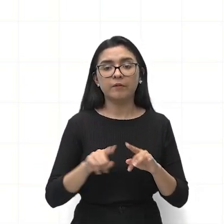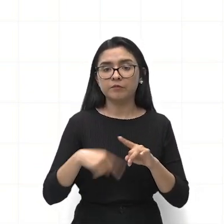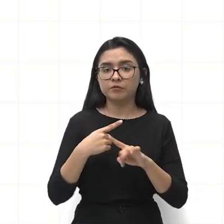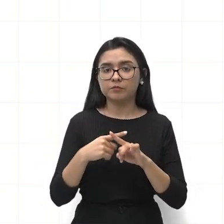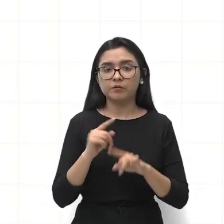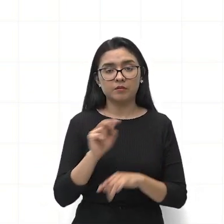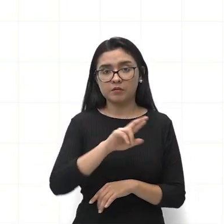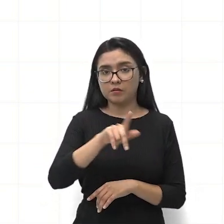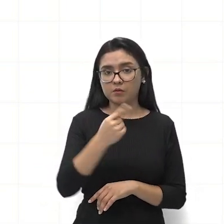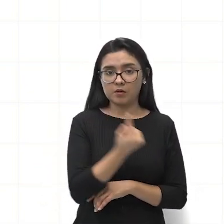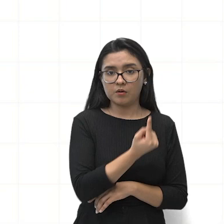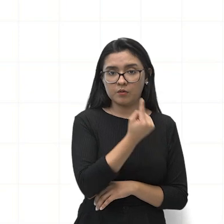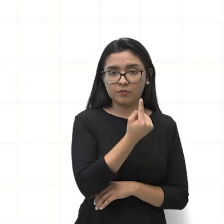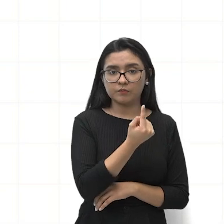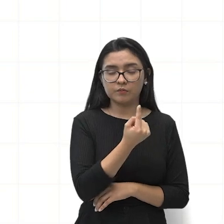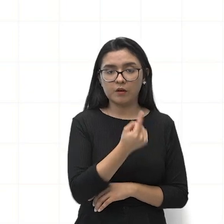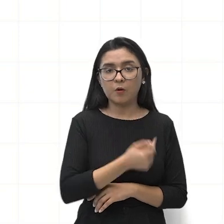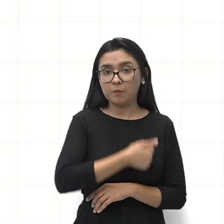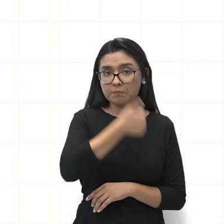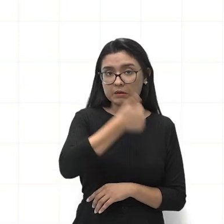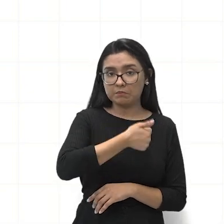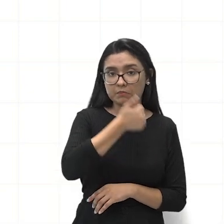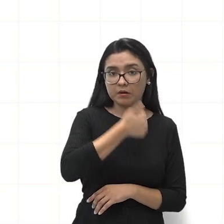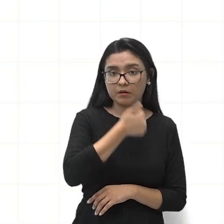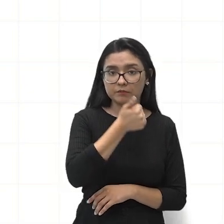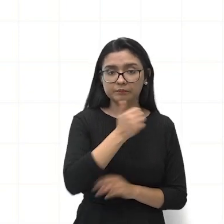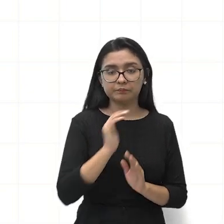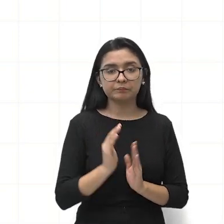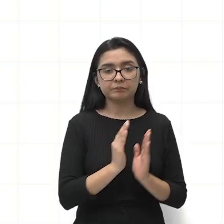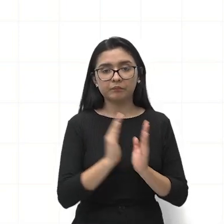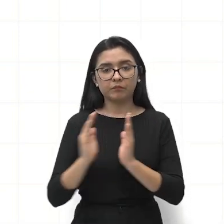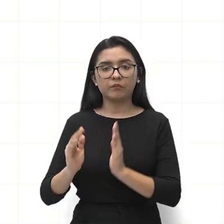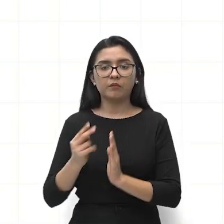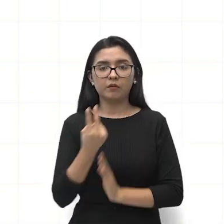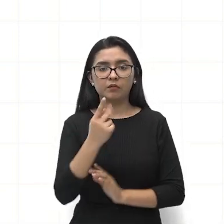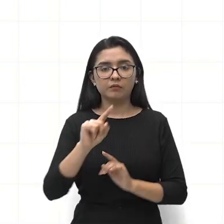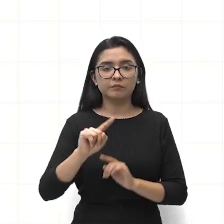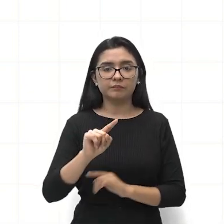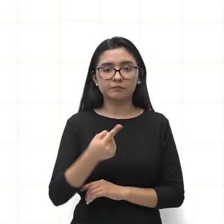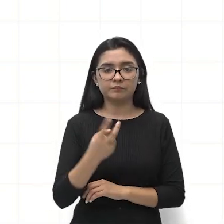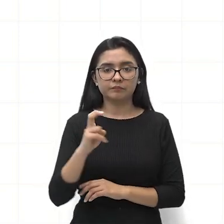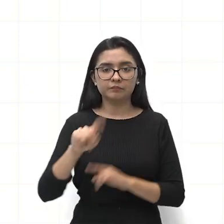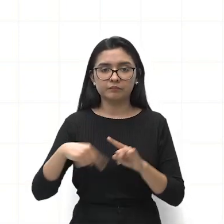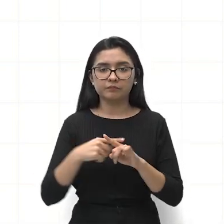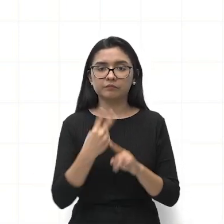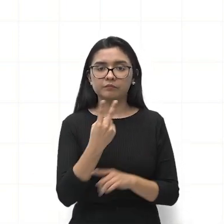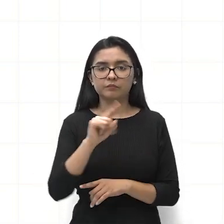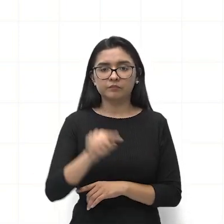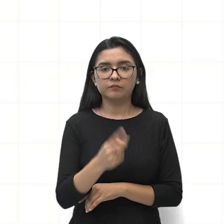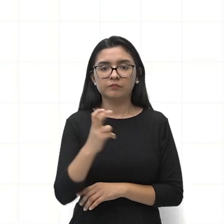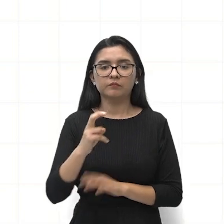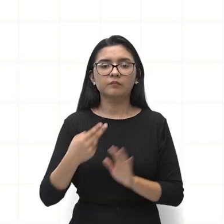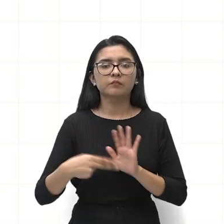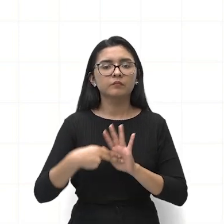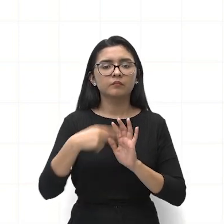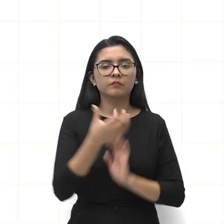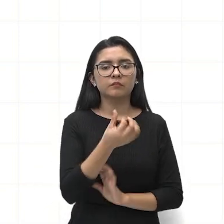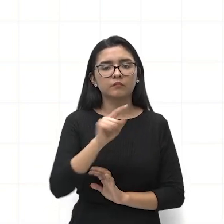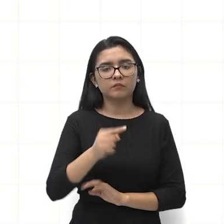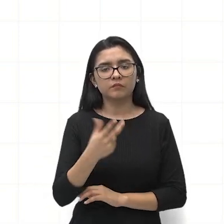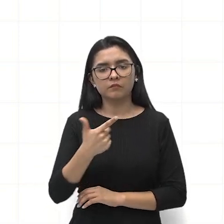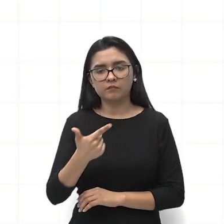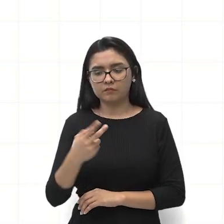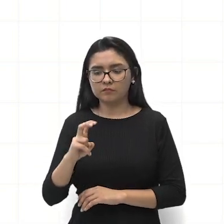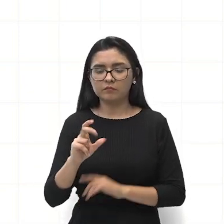Não é 1 vezes 2,5, é o primeiro passo, tá, pessoal? 2,5 vezes 2,5 é igual a